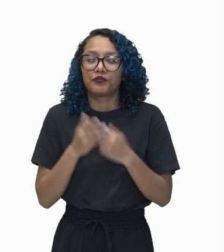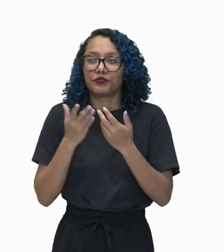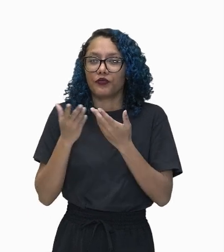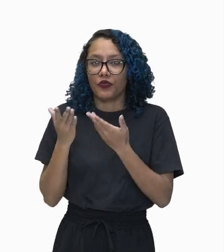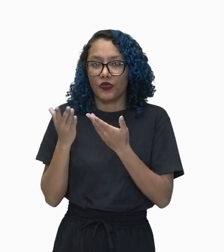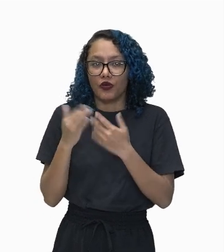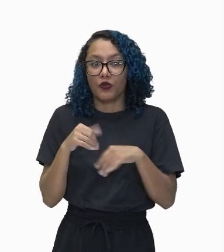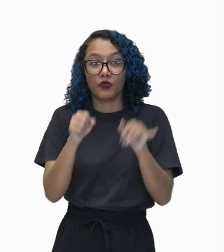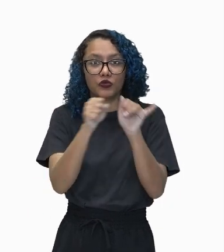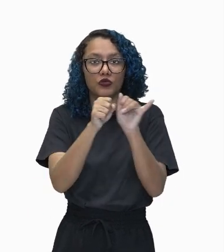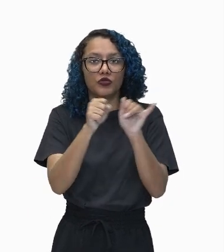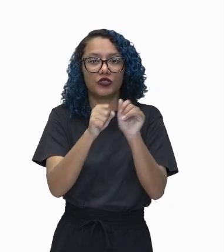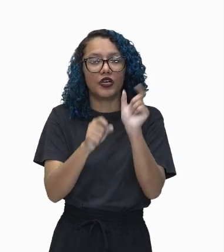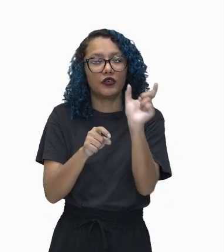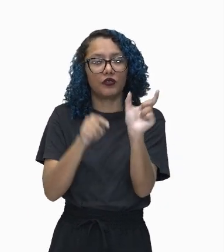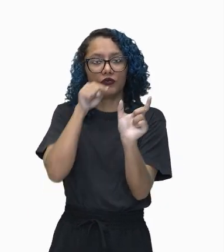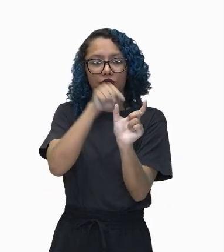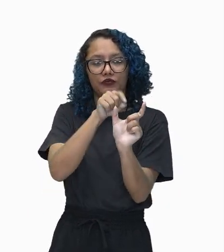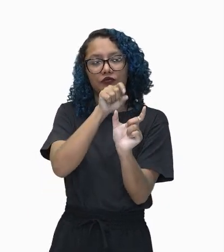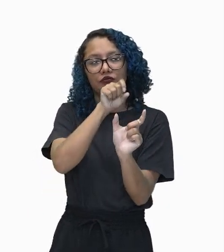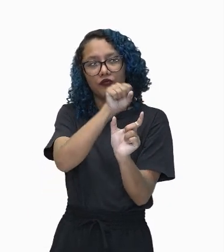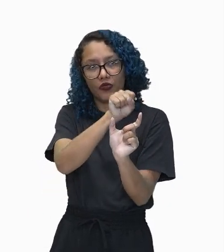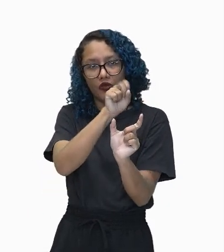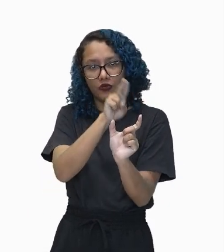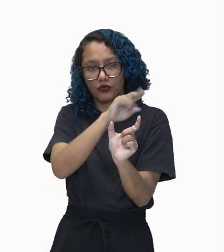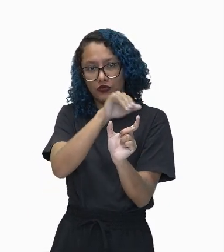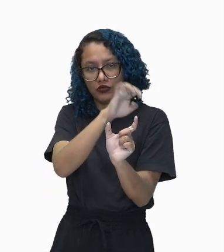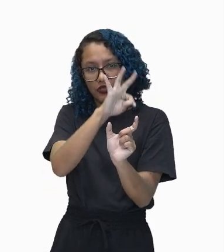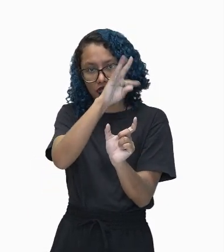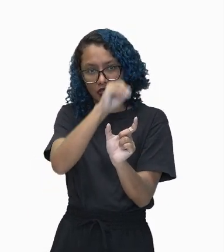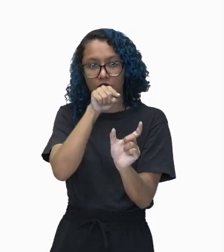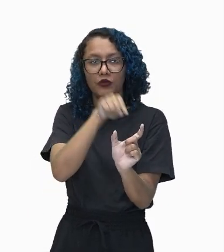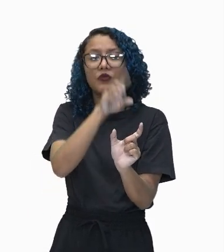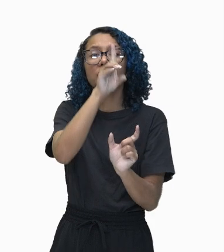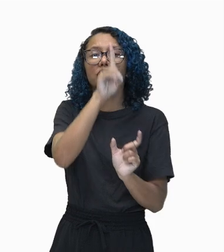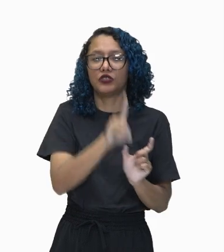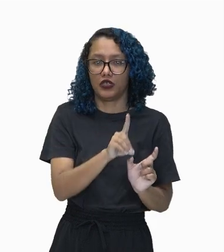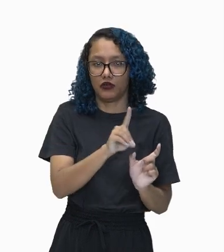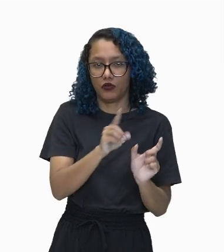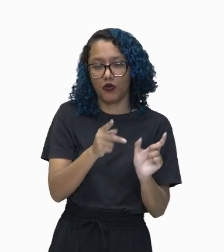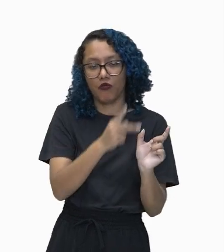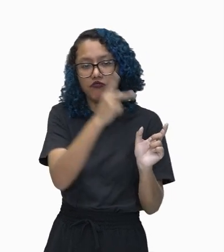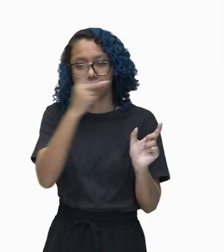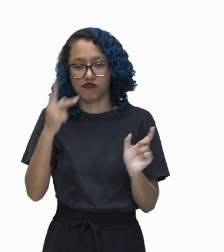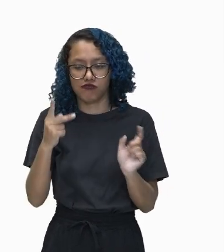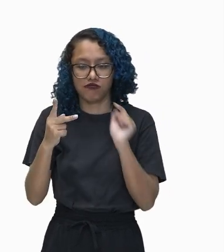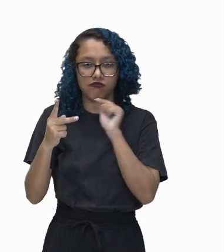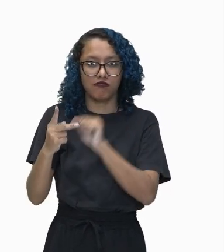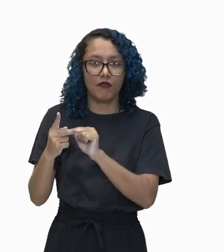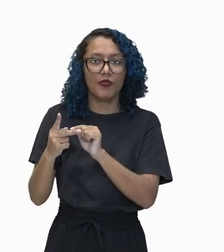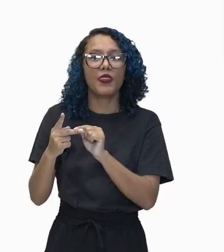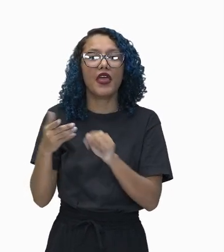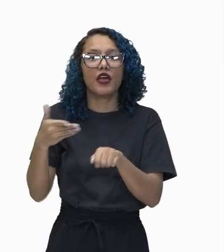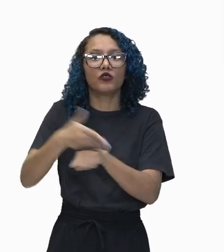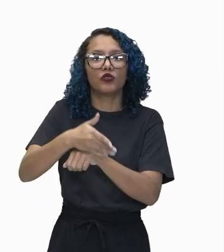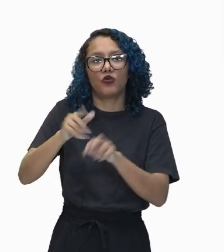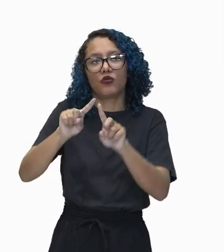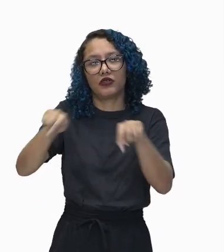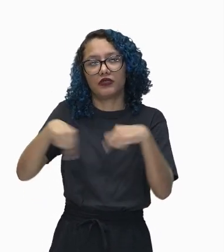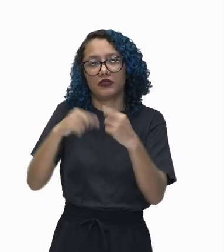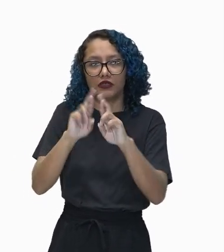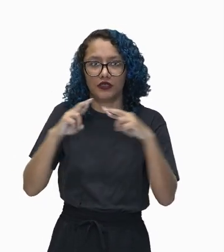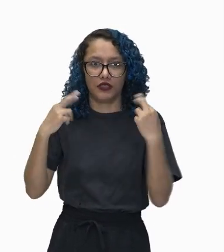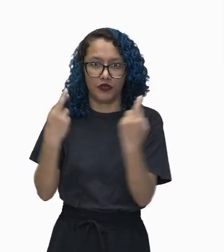que é entrou na sala de reuniões, que é tudo que se fala, tudo que se diz do